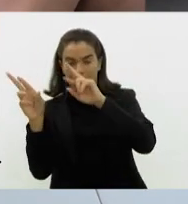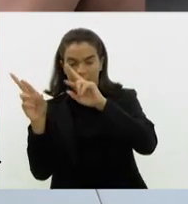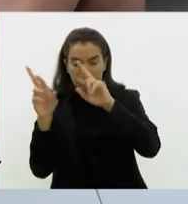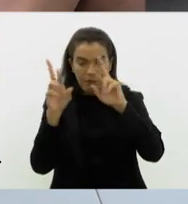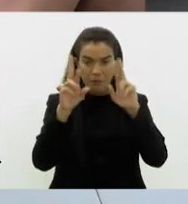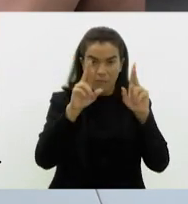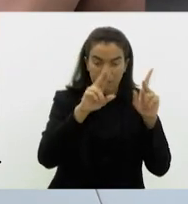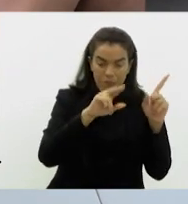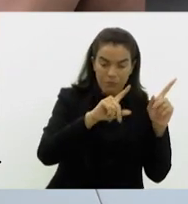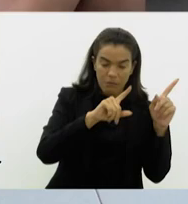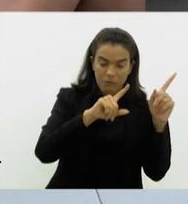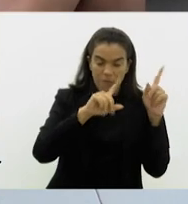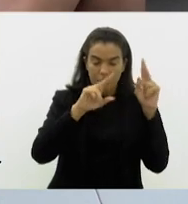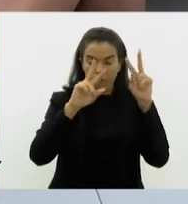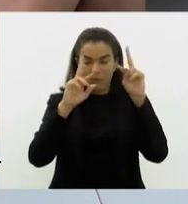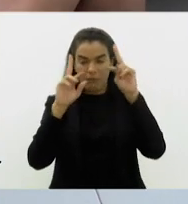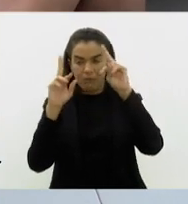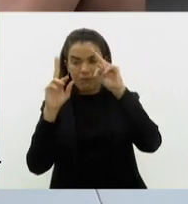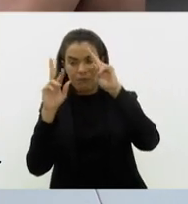responder